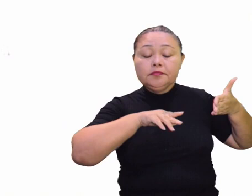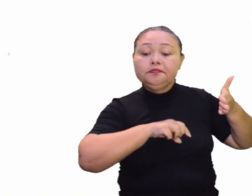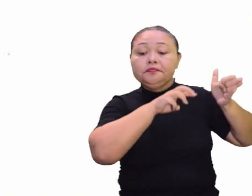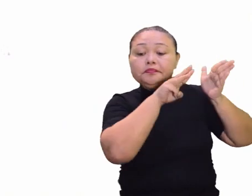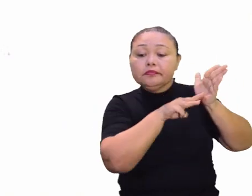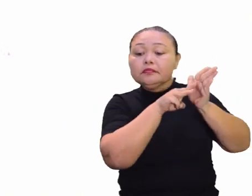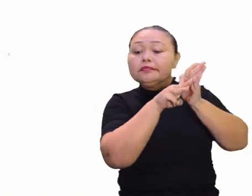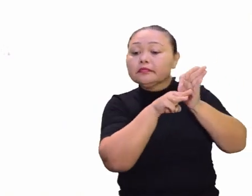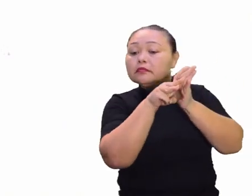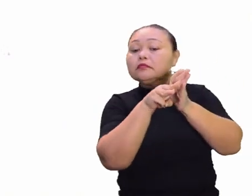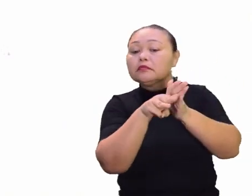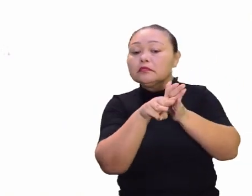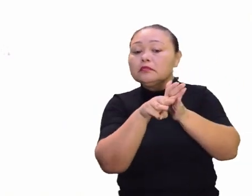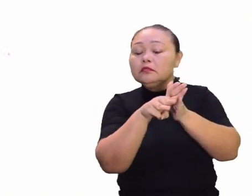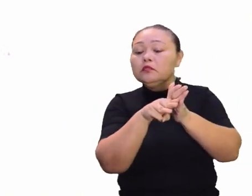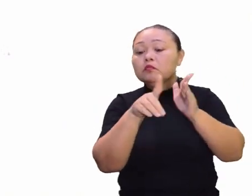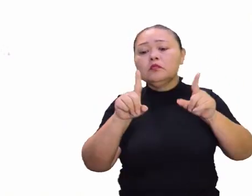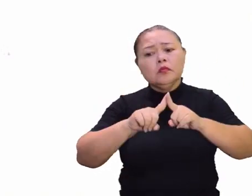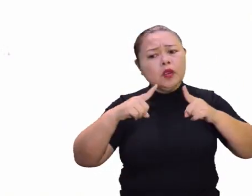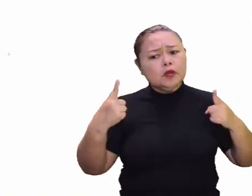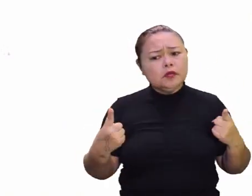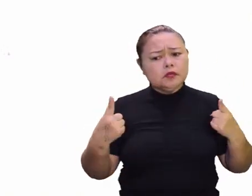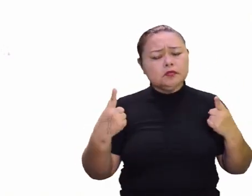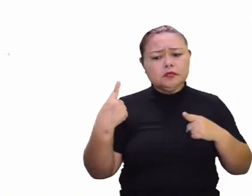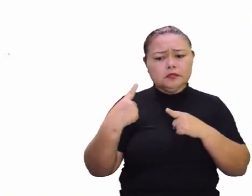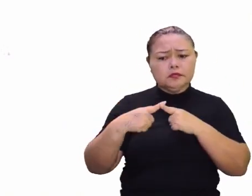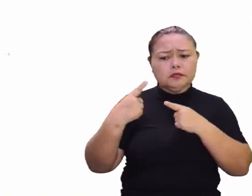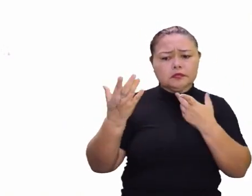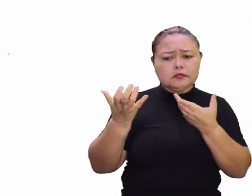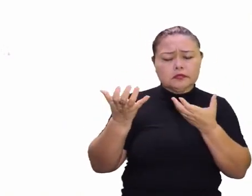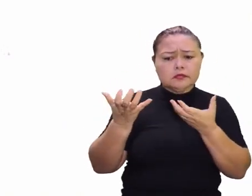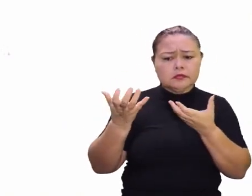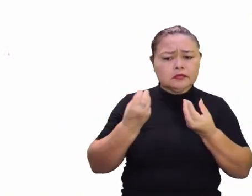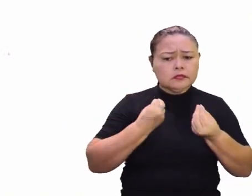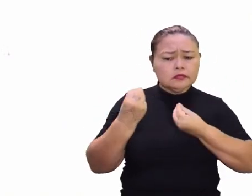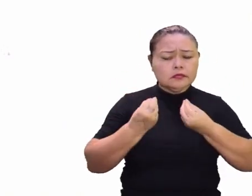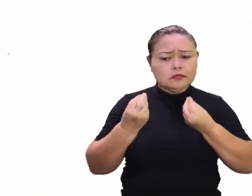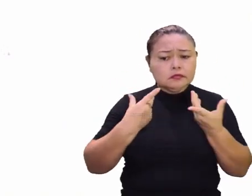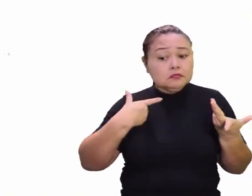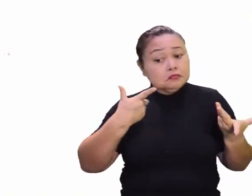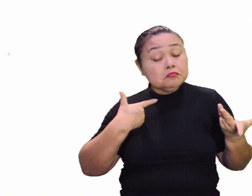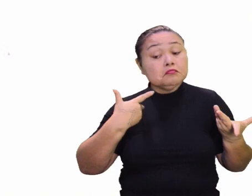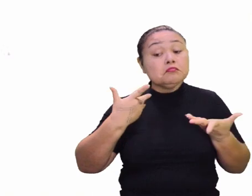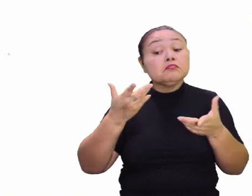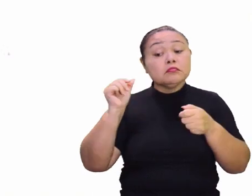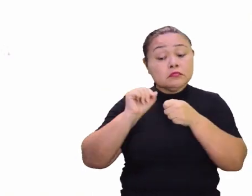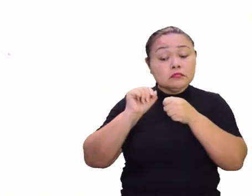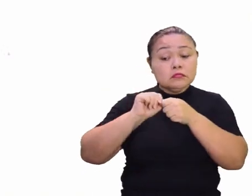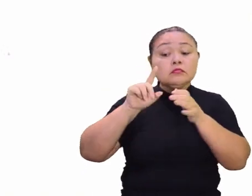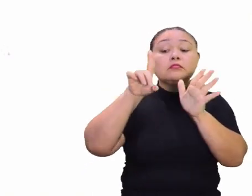Rio Madeira. Mas e por que você quer? O que a gente tem a ver com isso? Não, eu